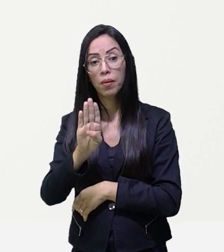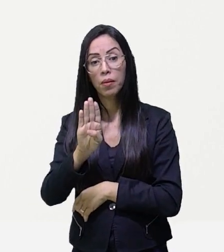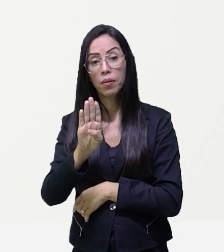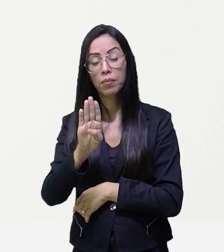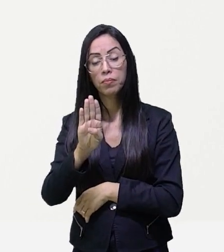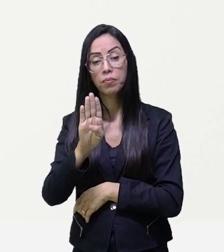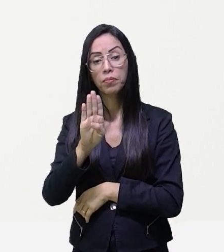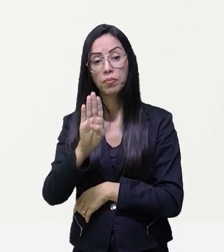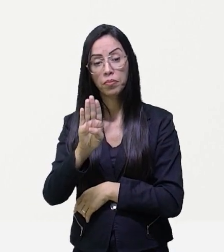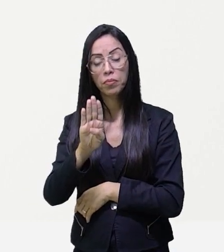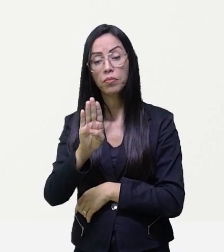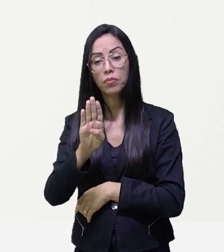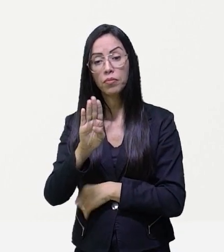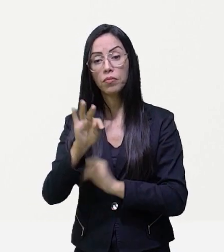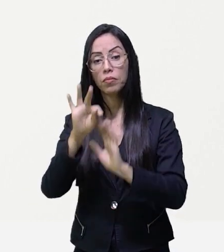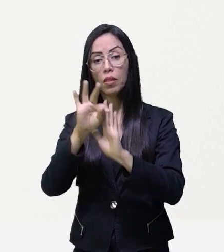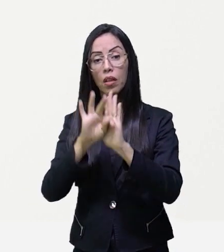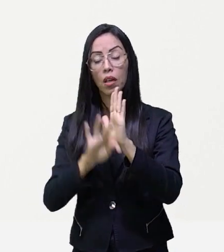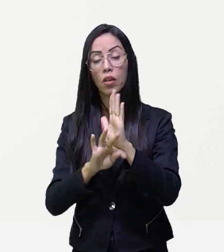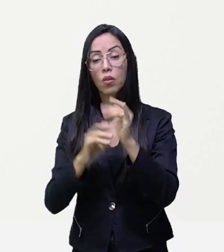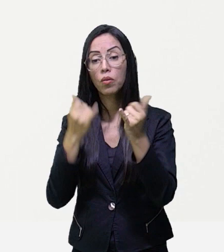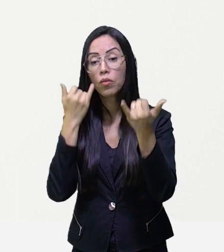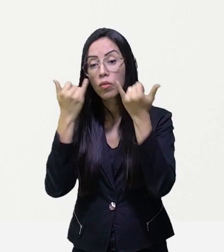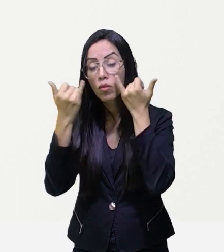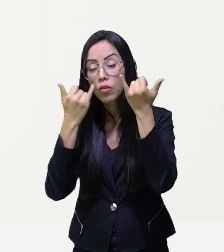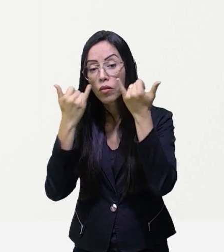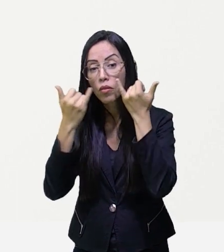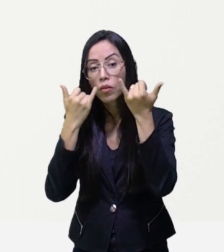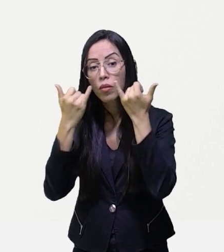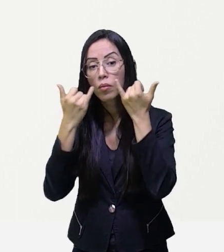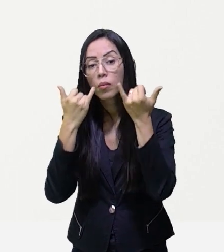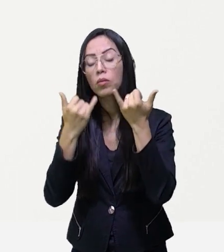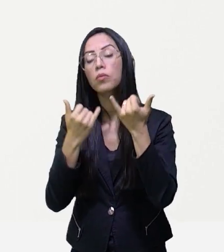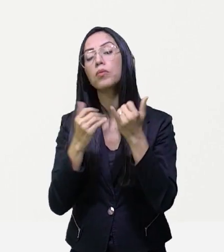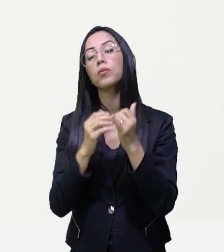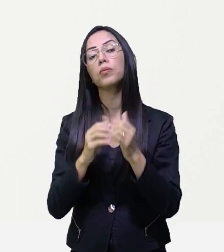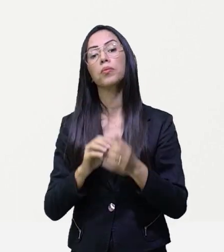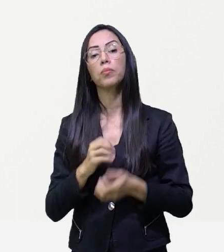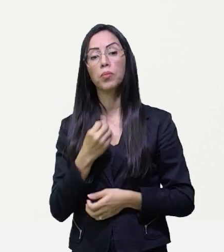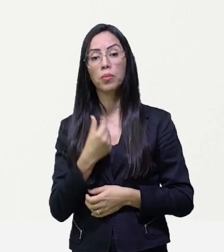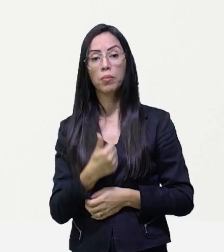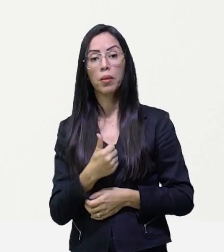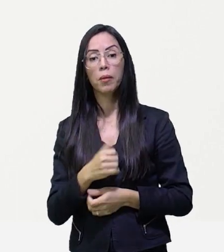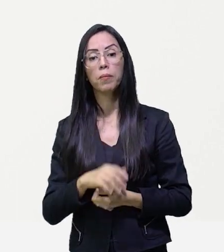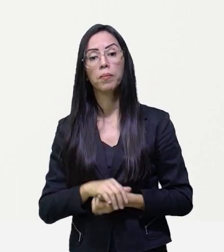ó. Ele é um texto informativo. Muito bem.